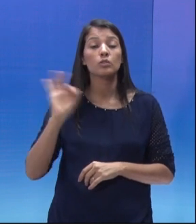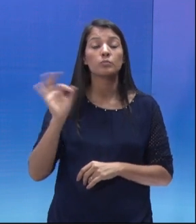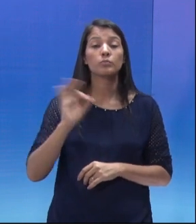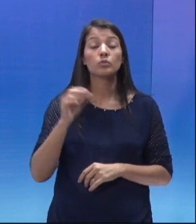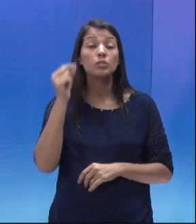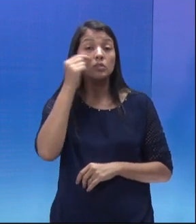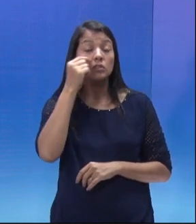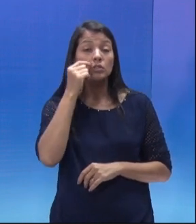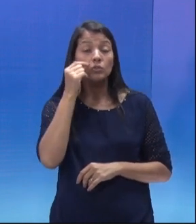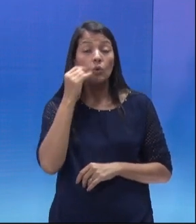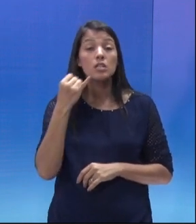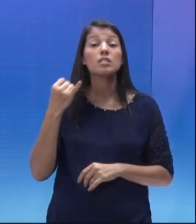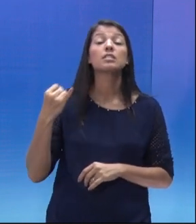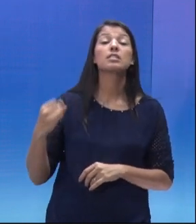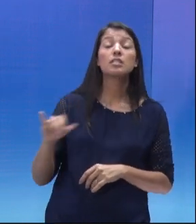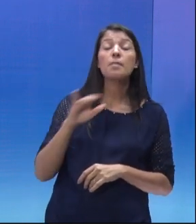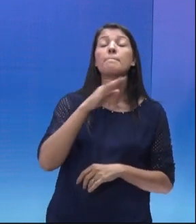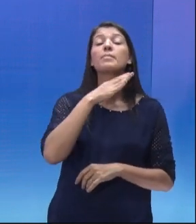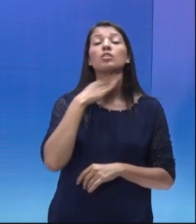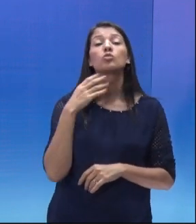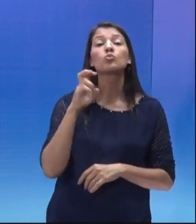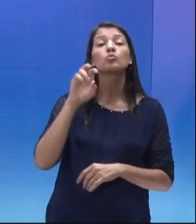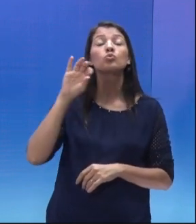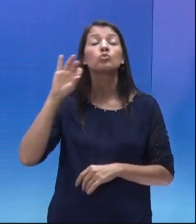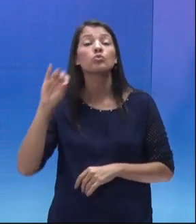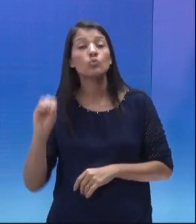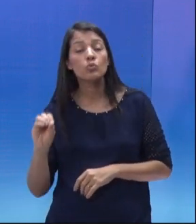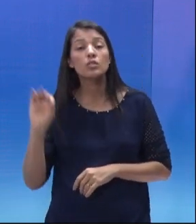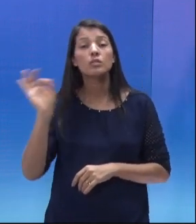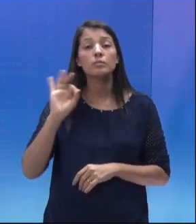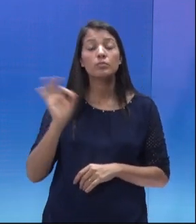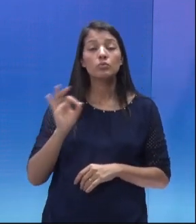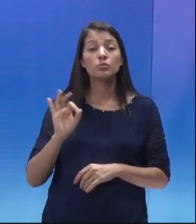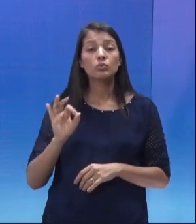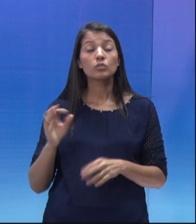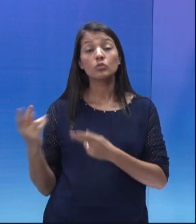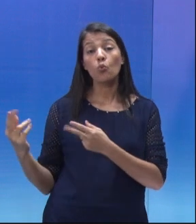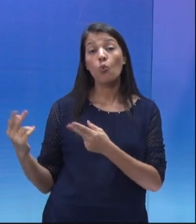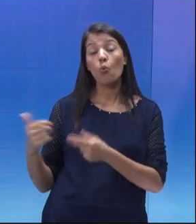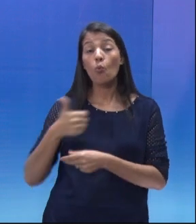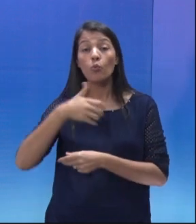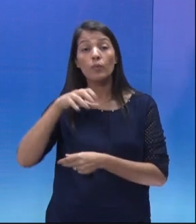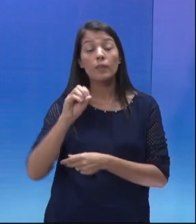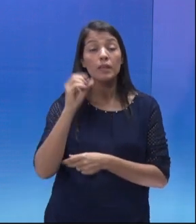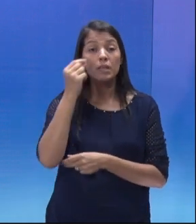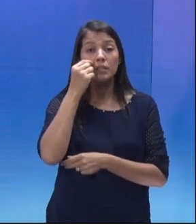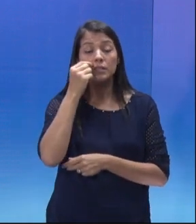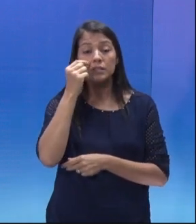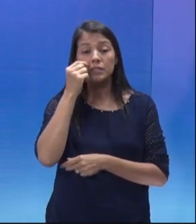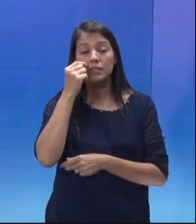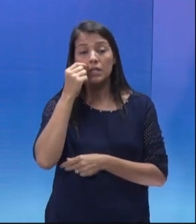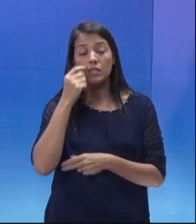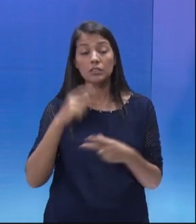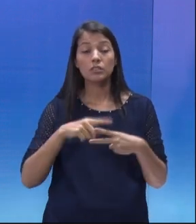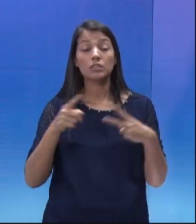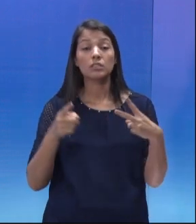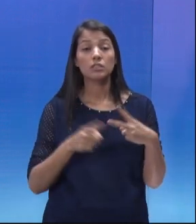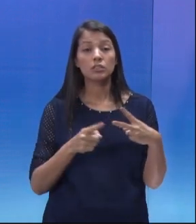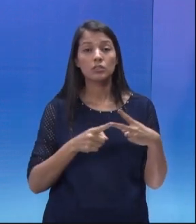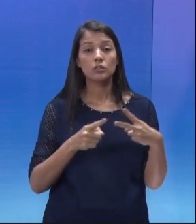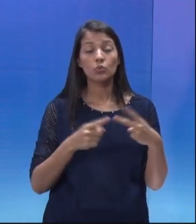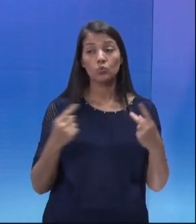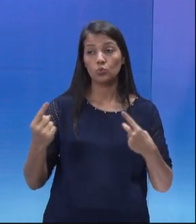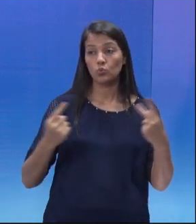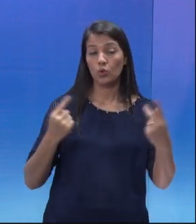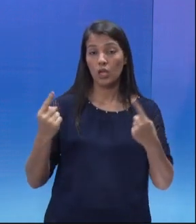matou 10 ratos, ou seja, já atende a pergunta da questão. Segundo ponto, cada rato possui 200